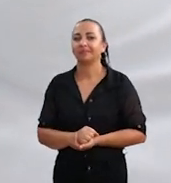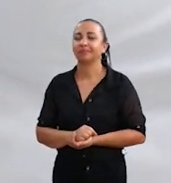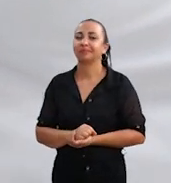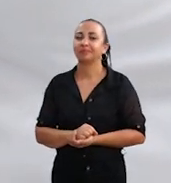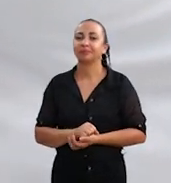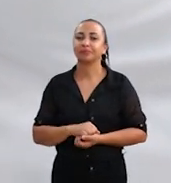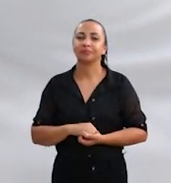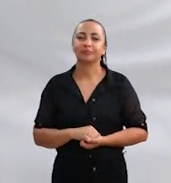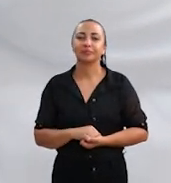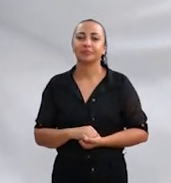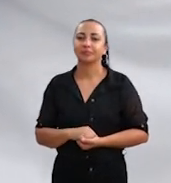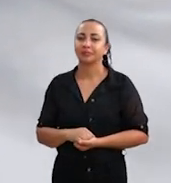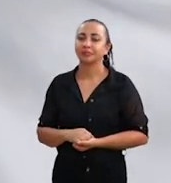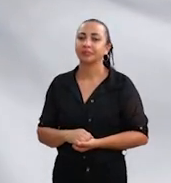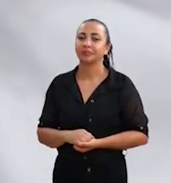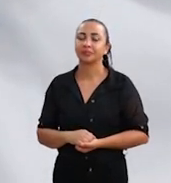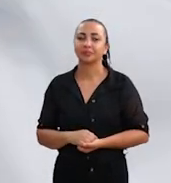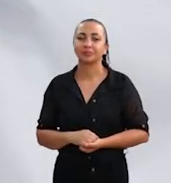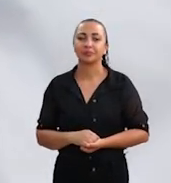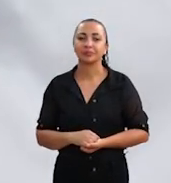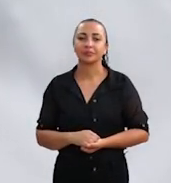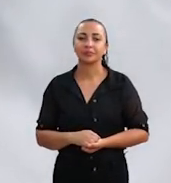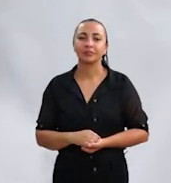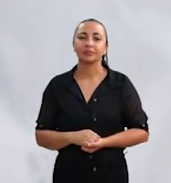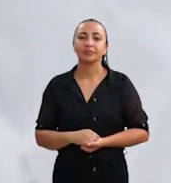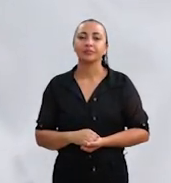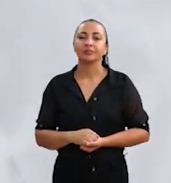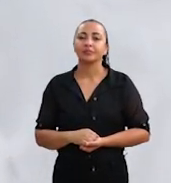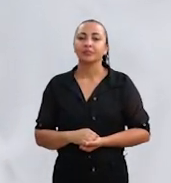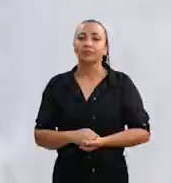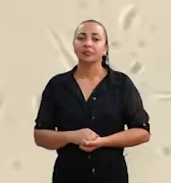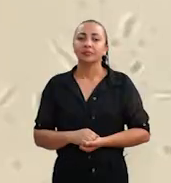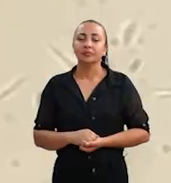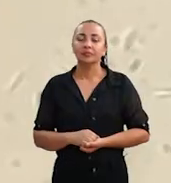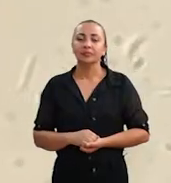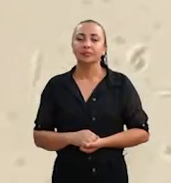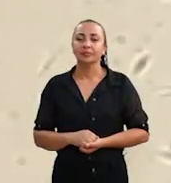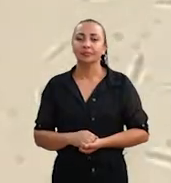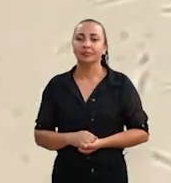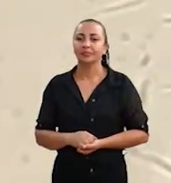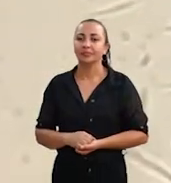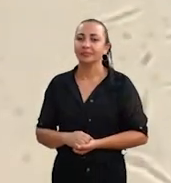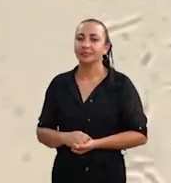né?